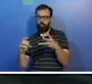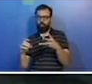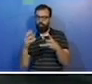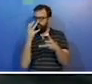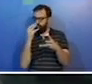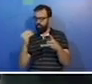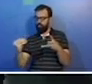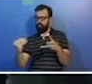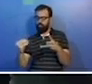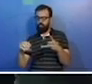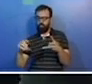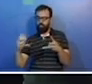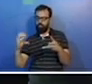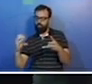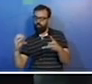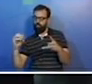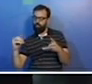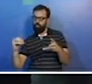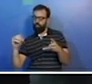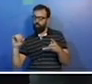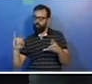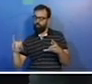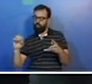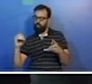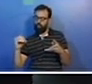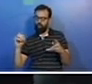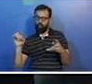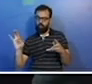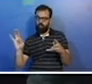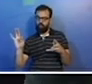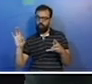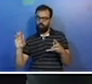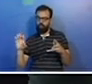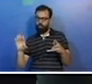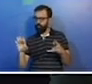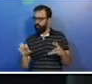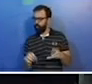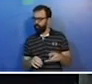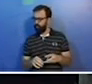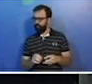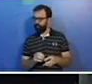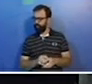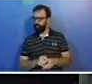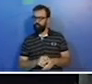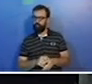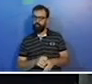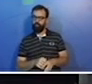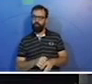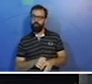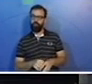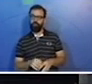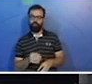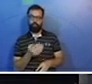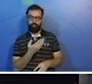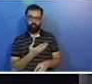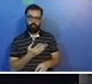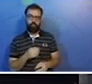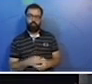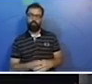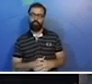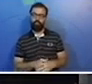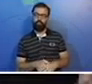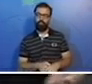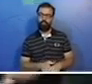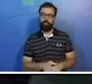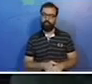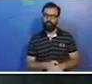pasto. Primeiro consumidor, coelho. Segundo consumidor, a cobra. E agora o terceiro consumidor,